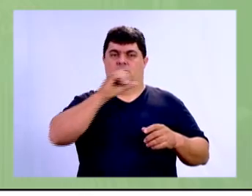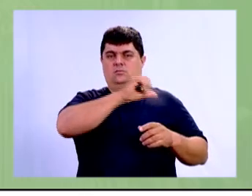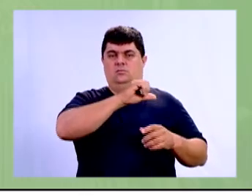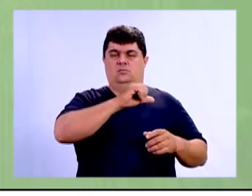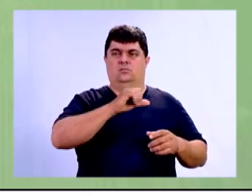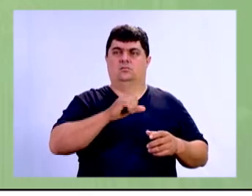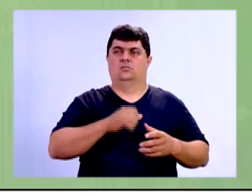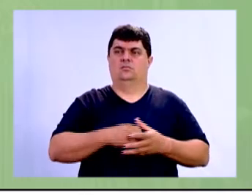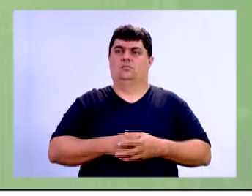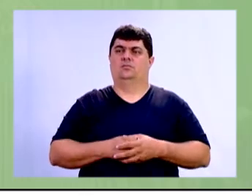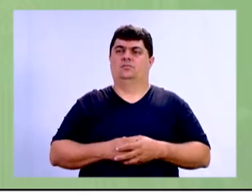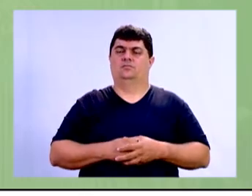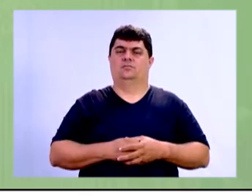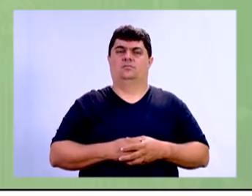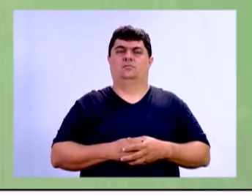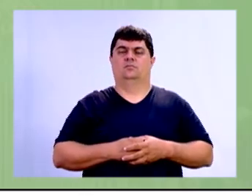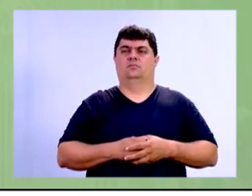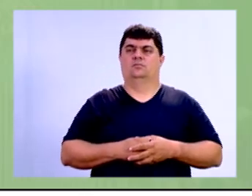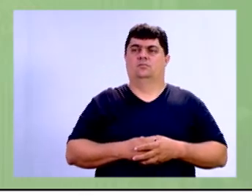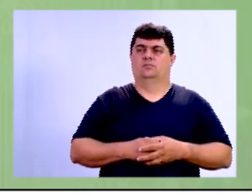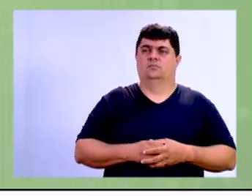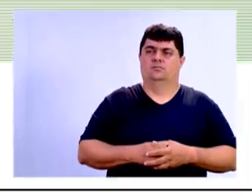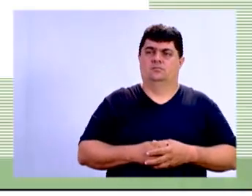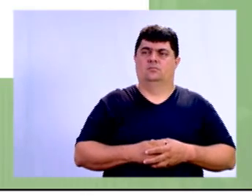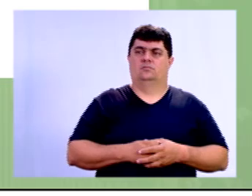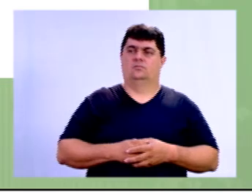é. É de 0 a 999.